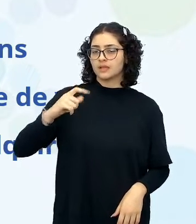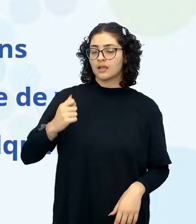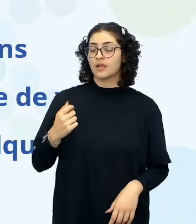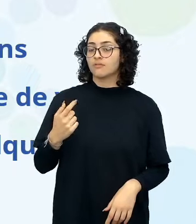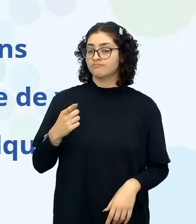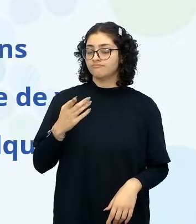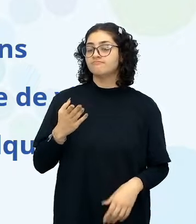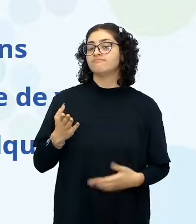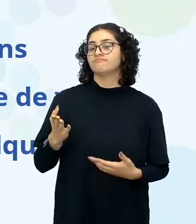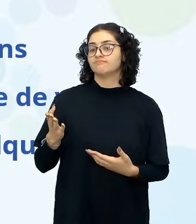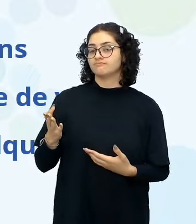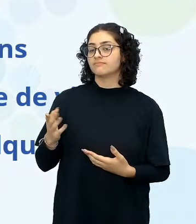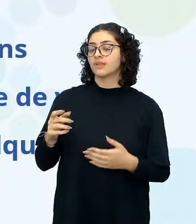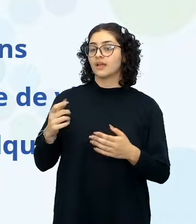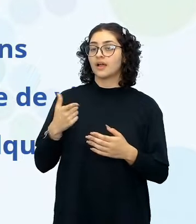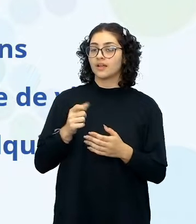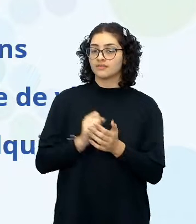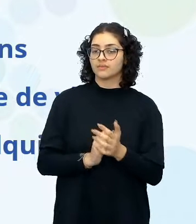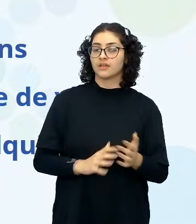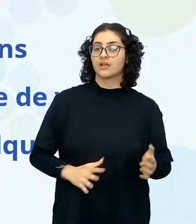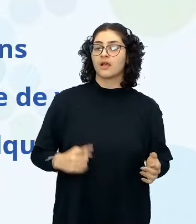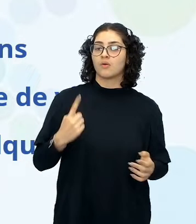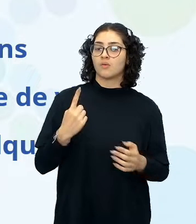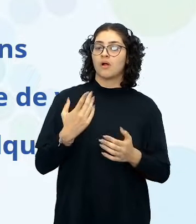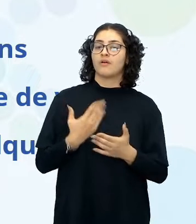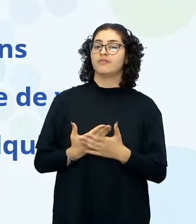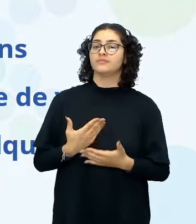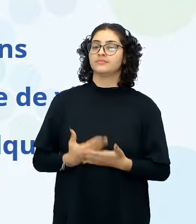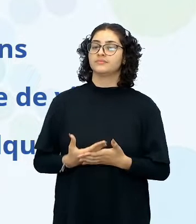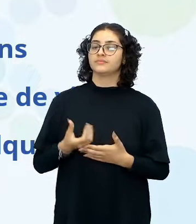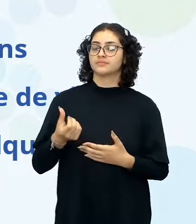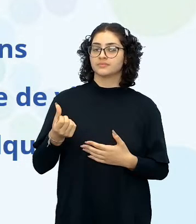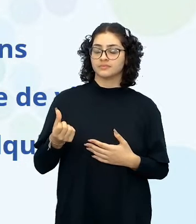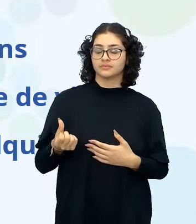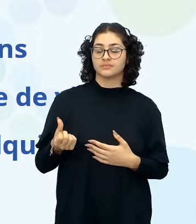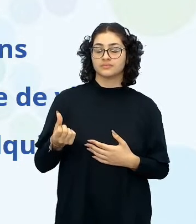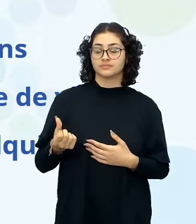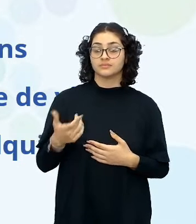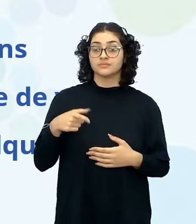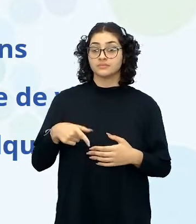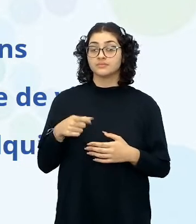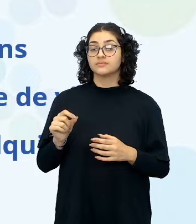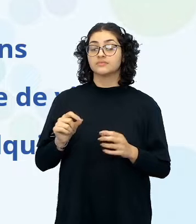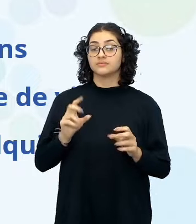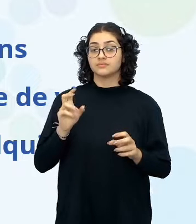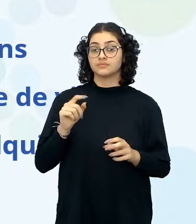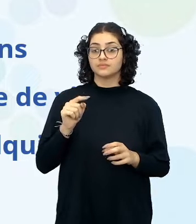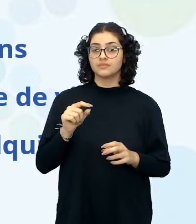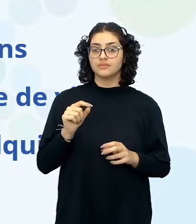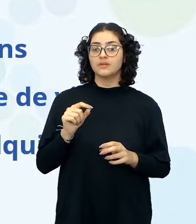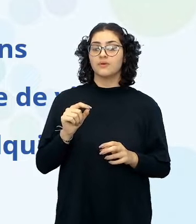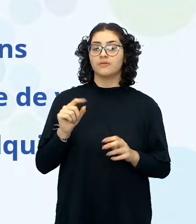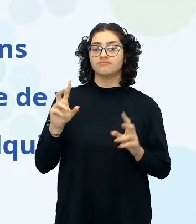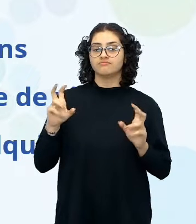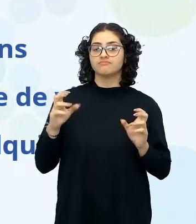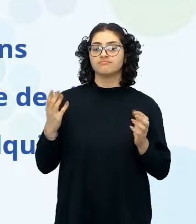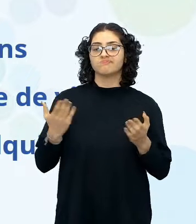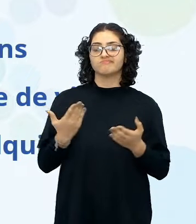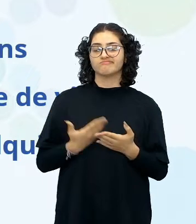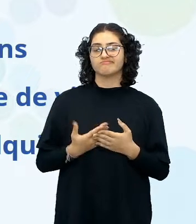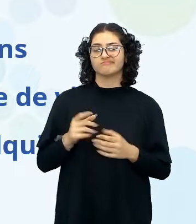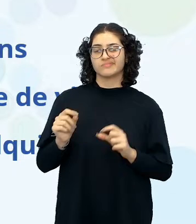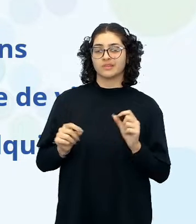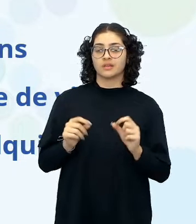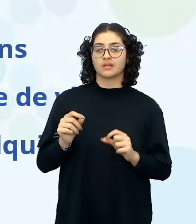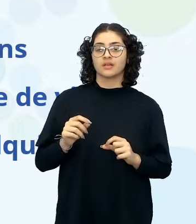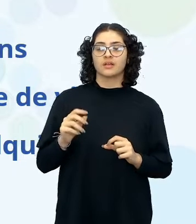nossa atividade 1, aula 6, e o título da nossa aula de hoje é Hemofilia. Acredito que muitos